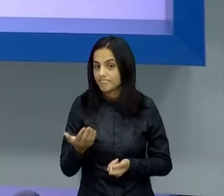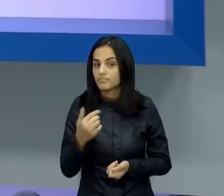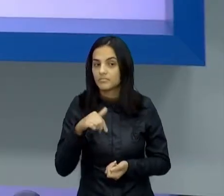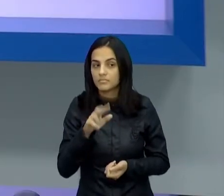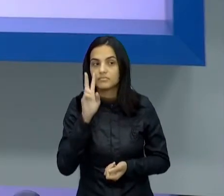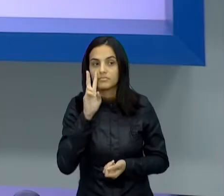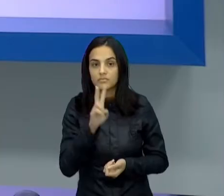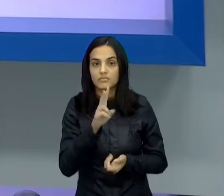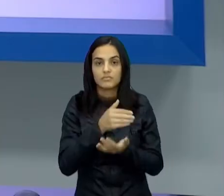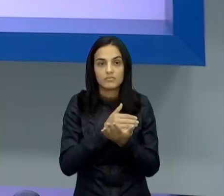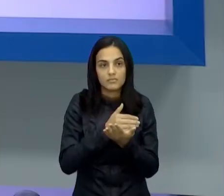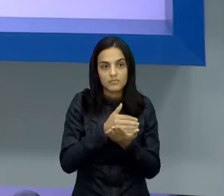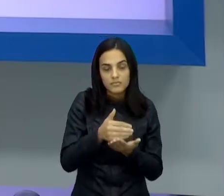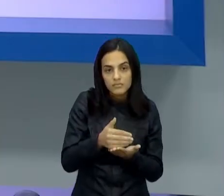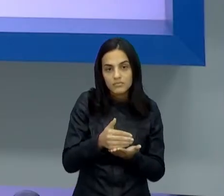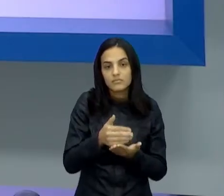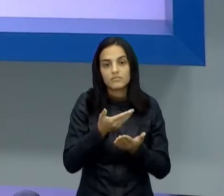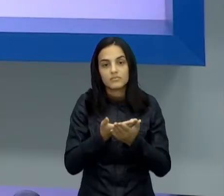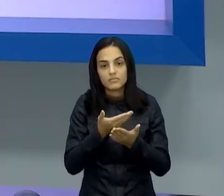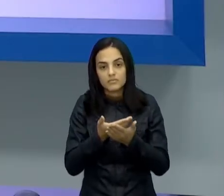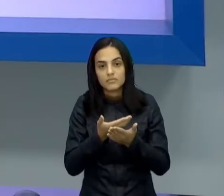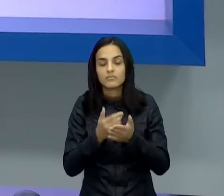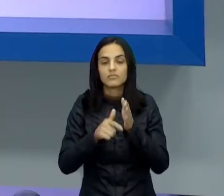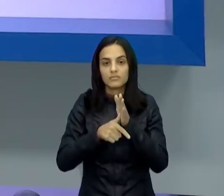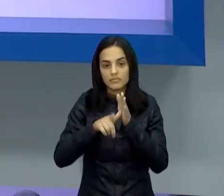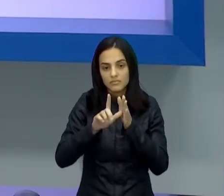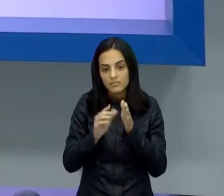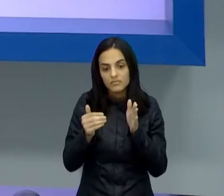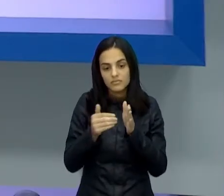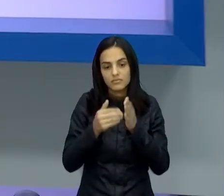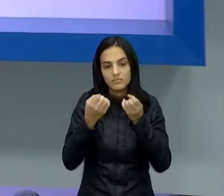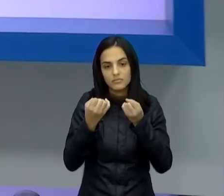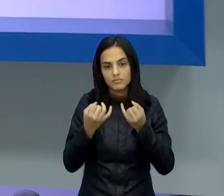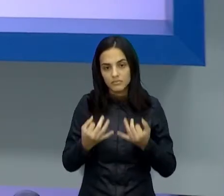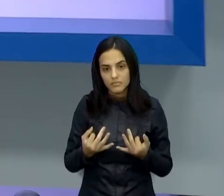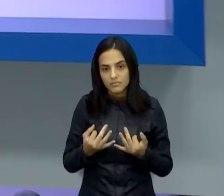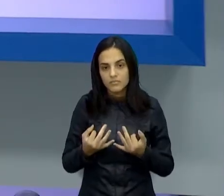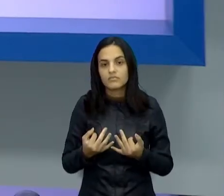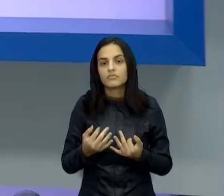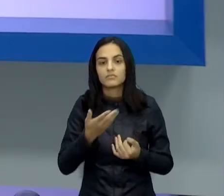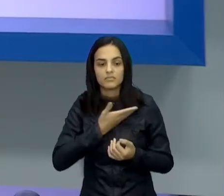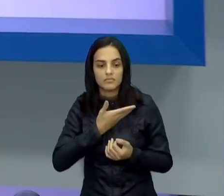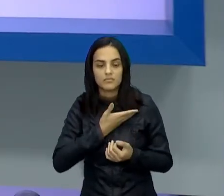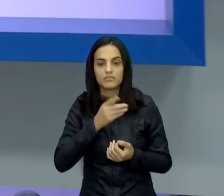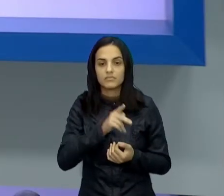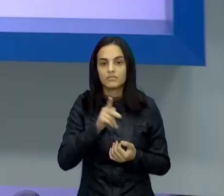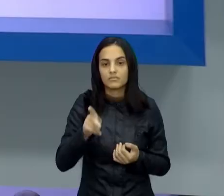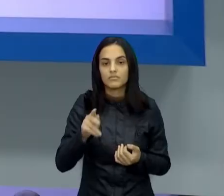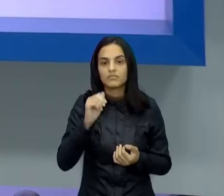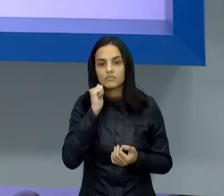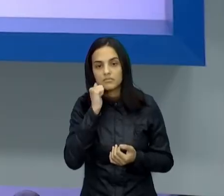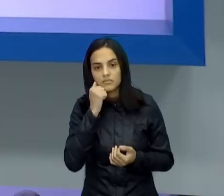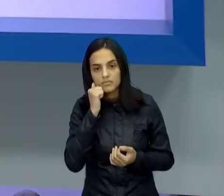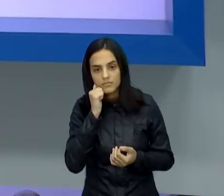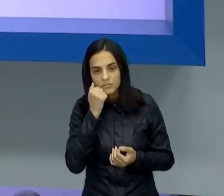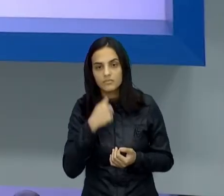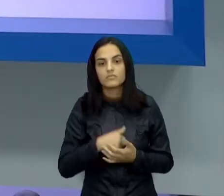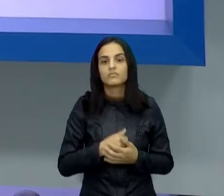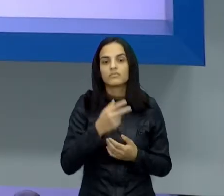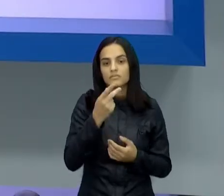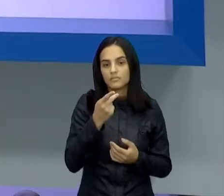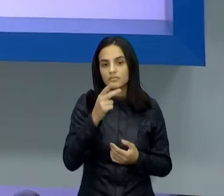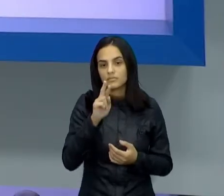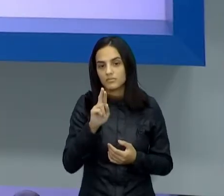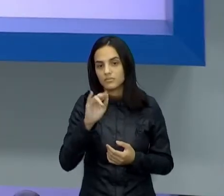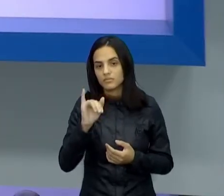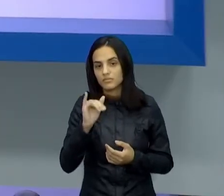viu até na introdução, na aula anterior até, trouxe aqui a minha querida amiga, a professora de biologia, né, a professora